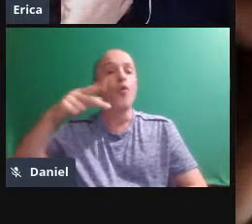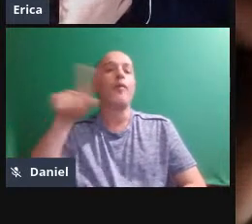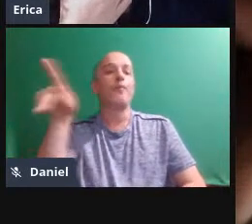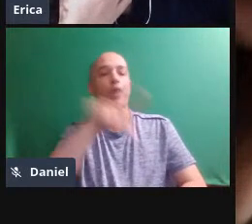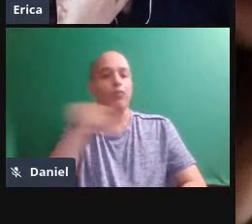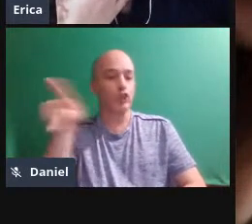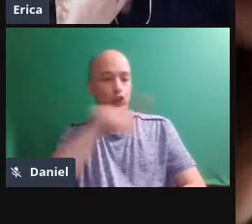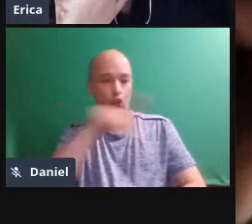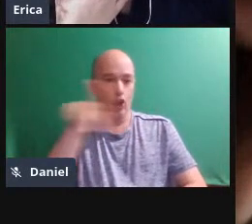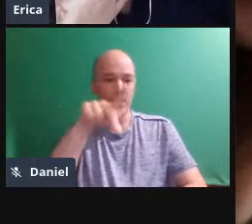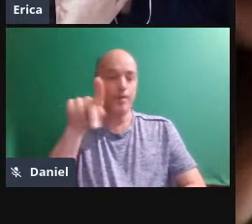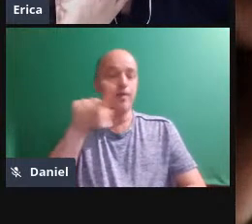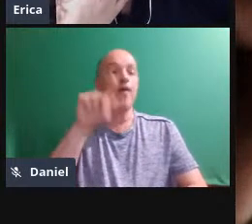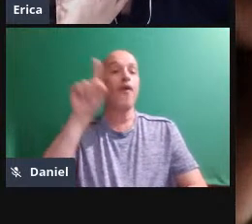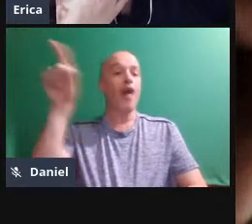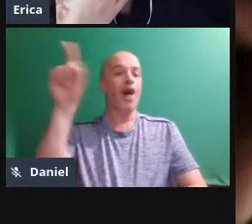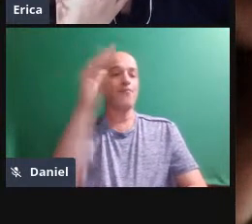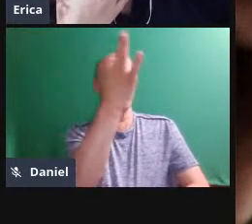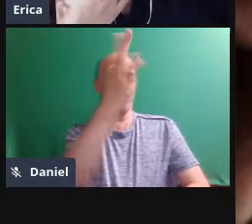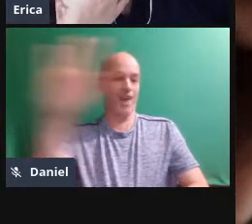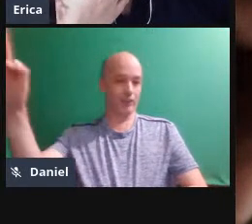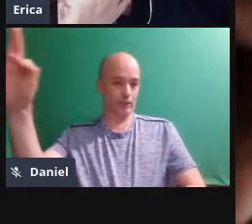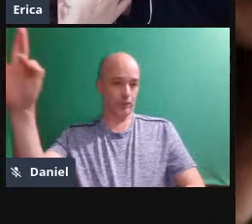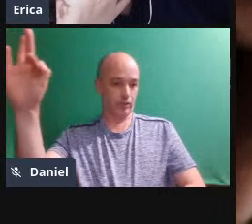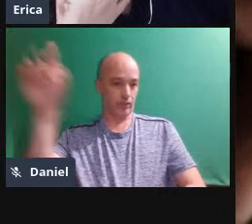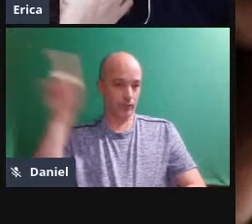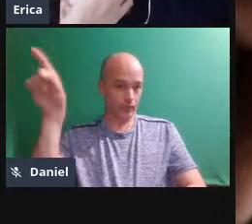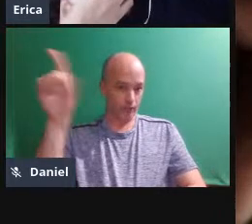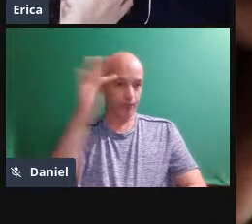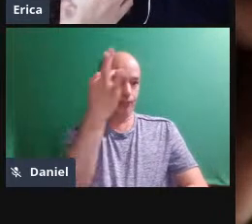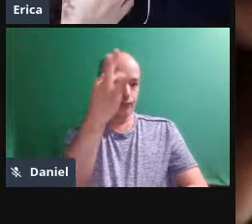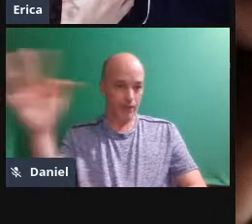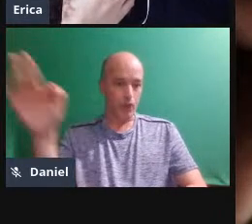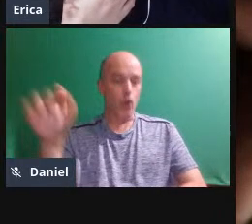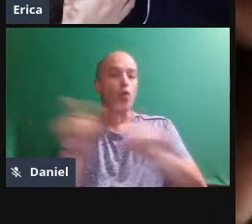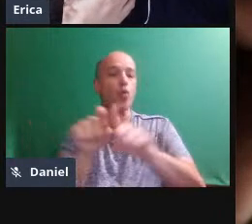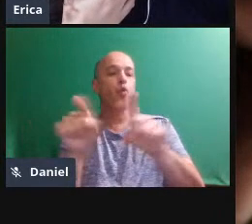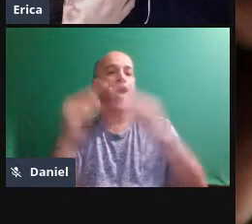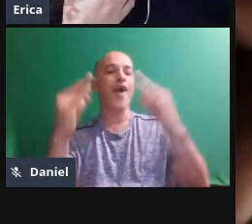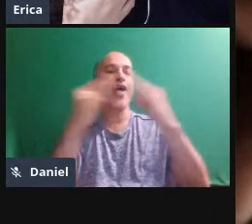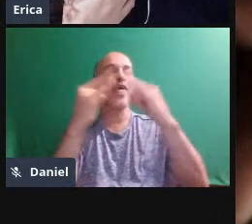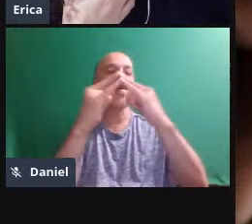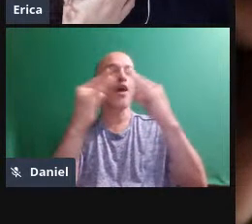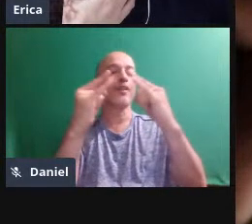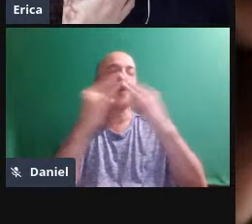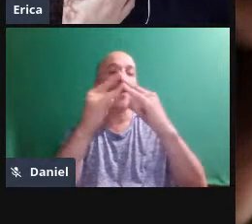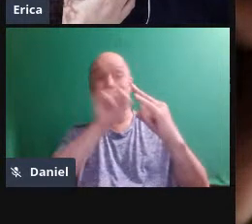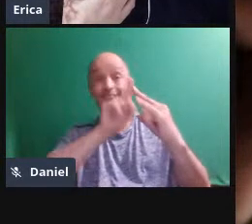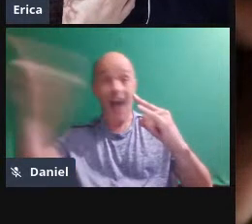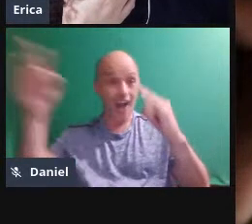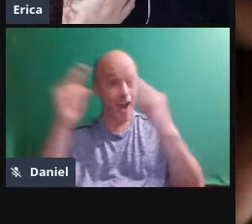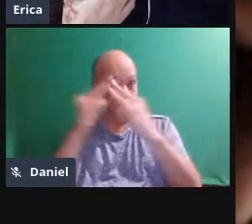1855, Rouet, ele era professor na França,